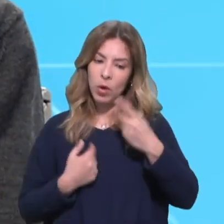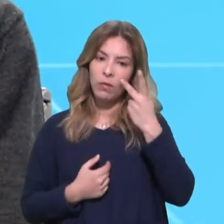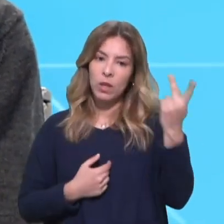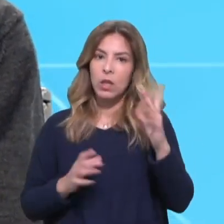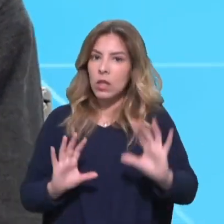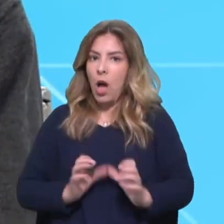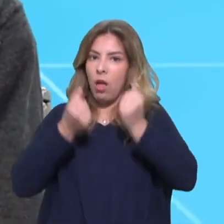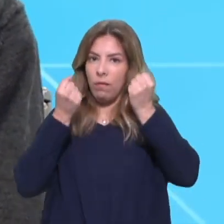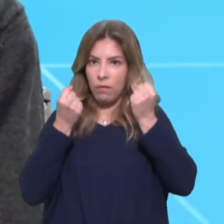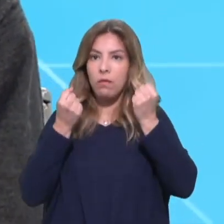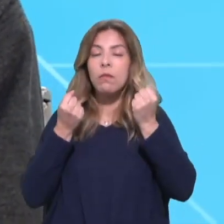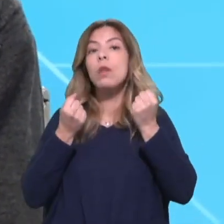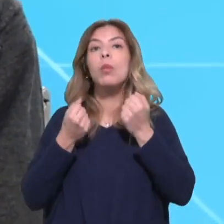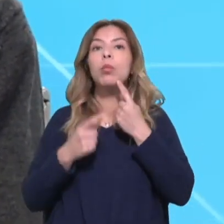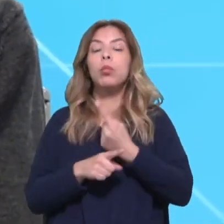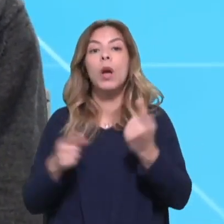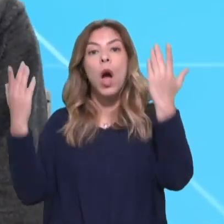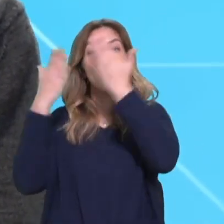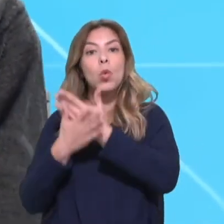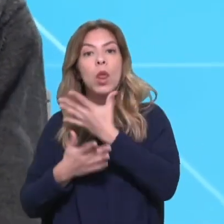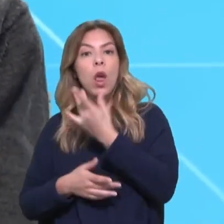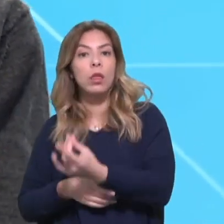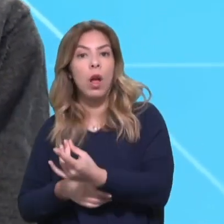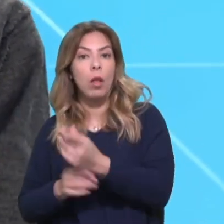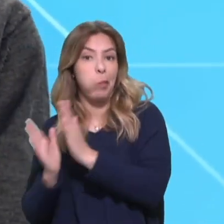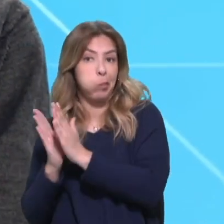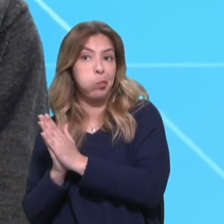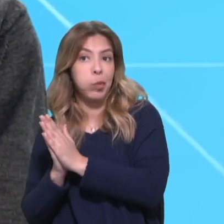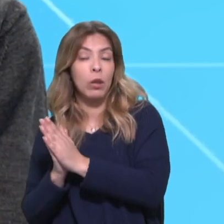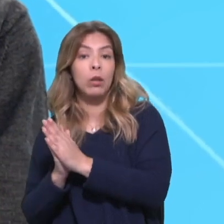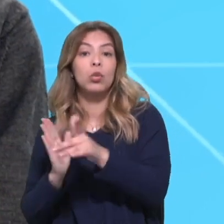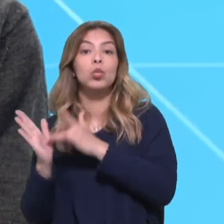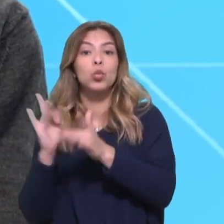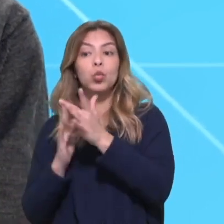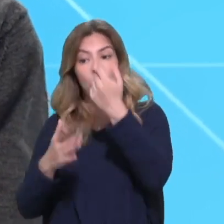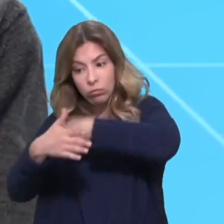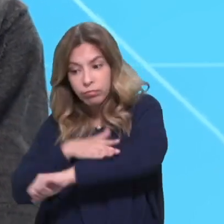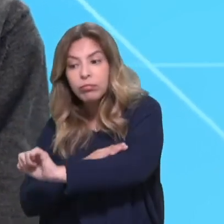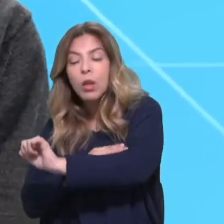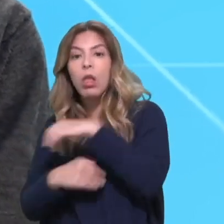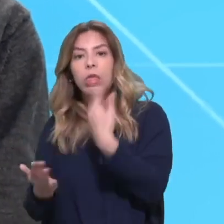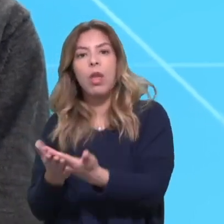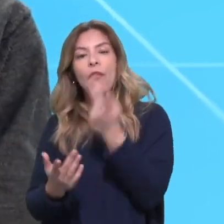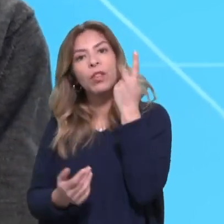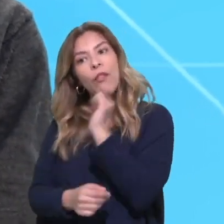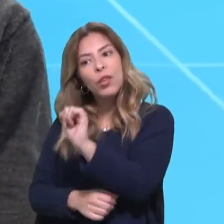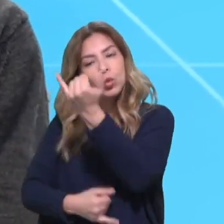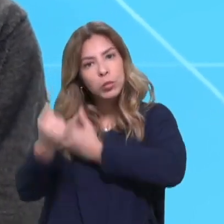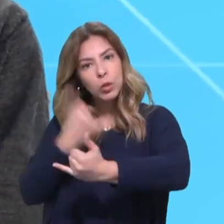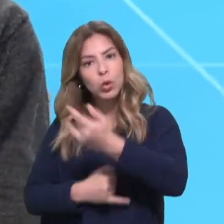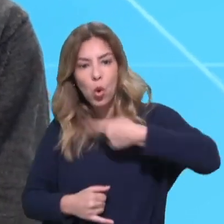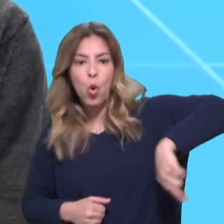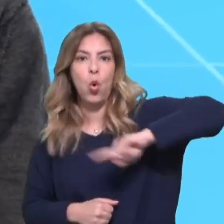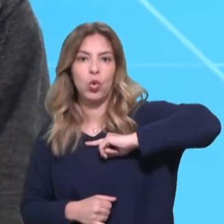nós celebramos a noite de Natal com a Eucaristia. Quer dizer que Jesus nasceu para dar a vida por nós e esse dom da sua vida